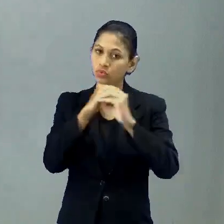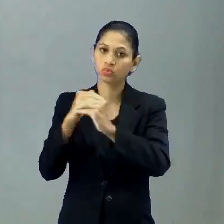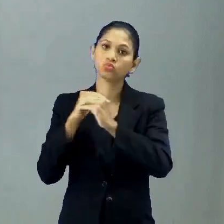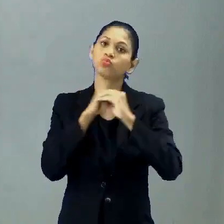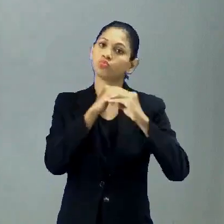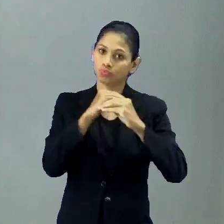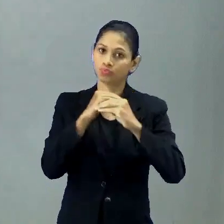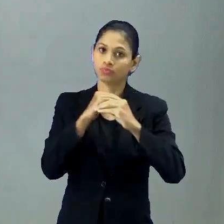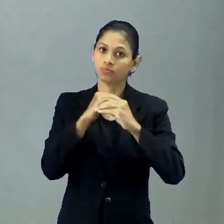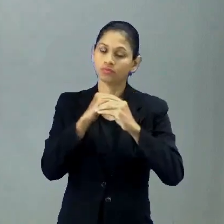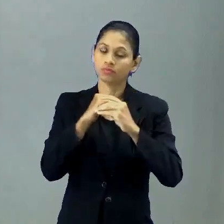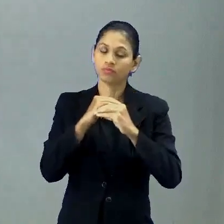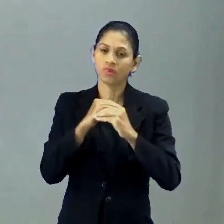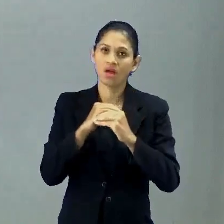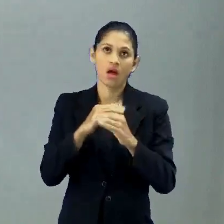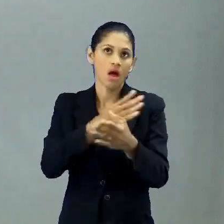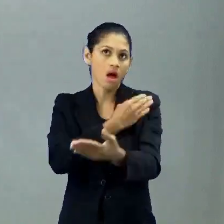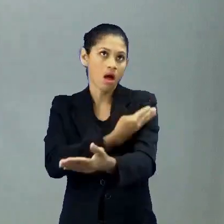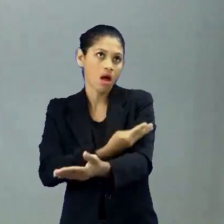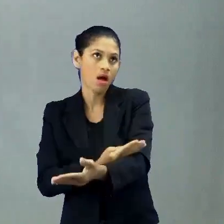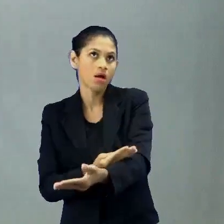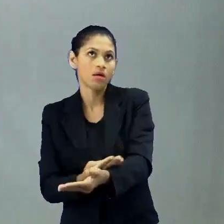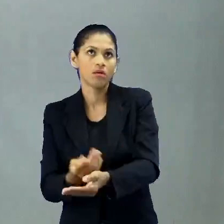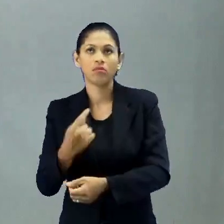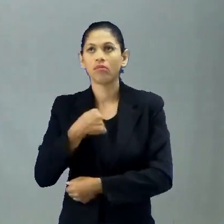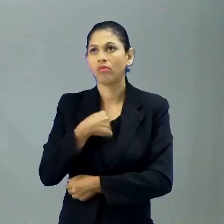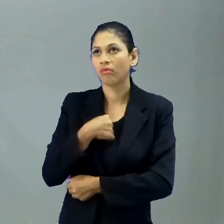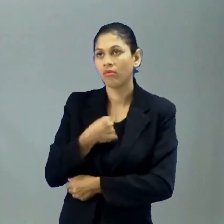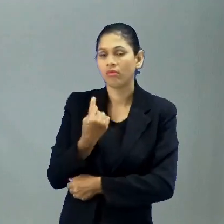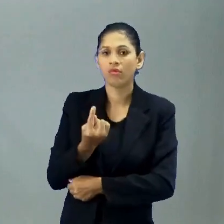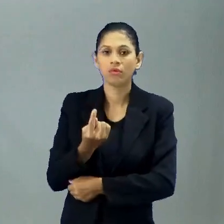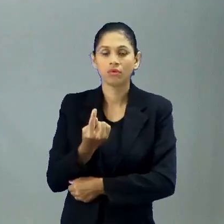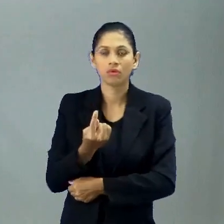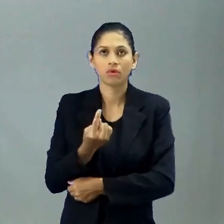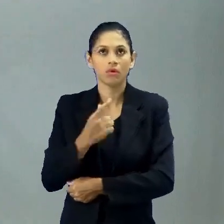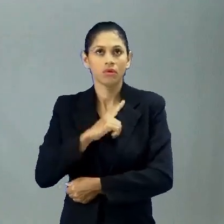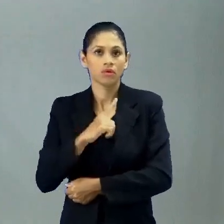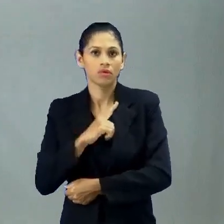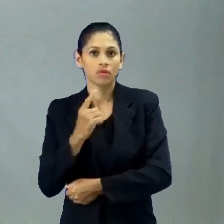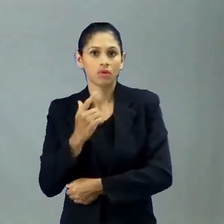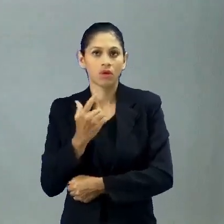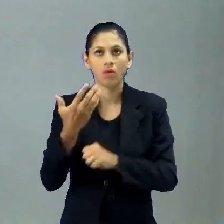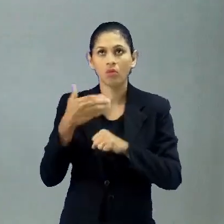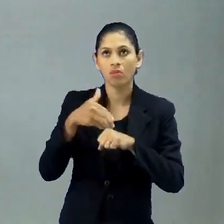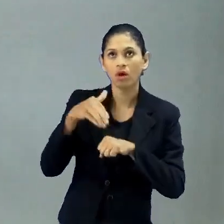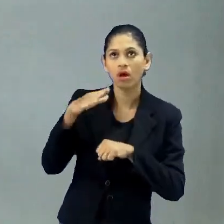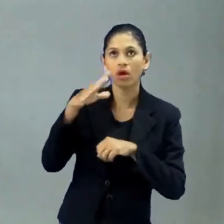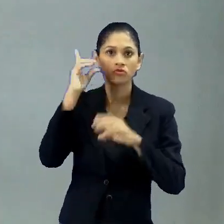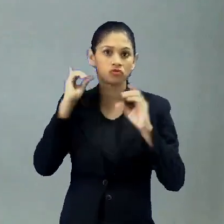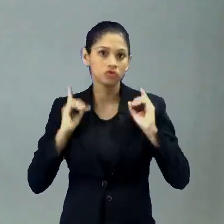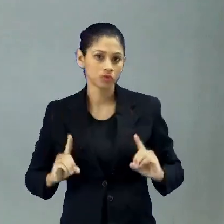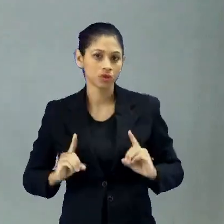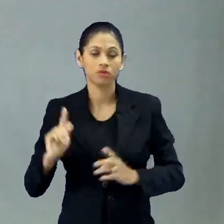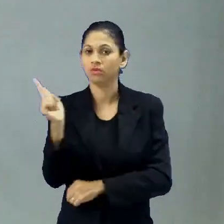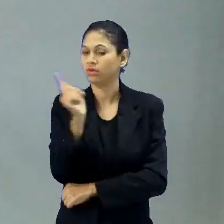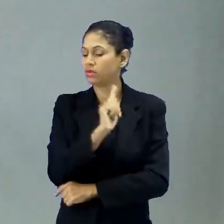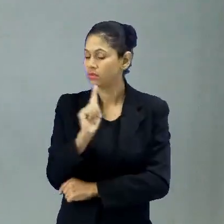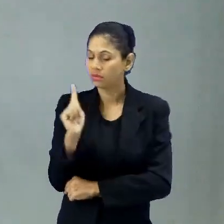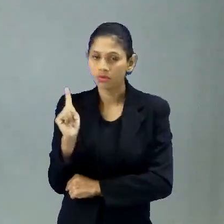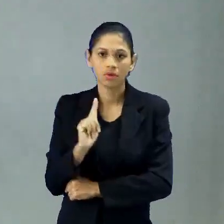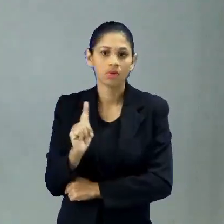eu tenho mais privilégios ou que eu tenho mais direitos em relação a uma outra pessoa. Então,